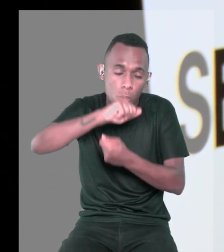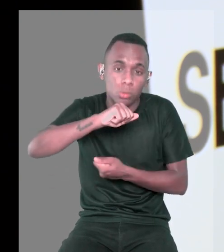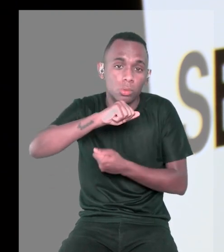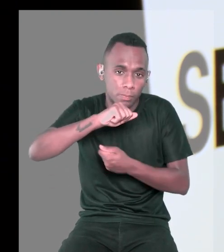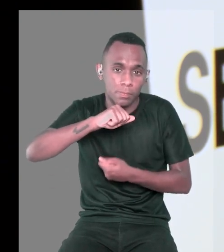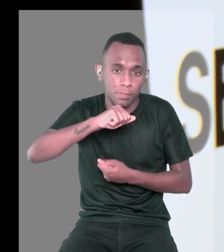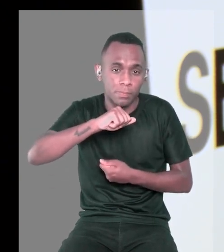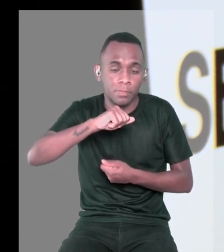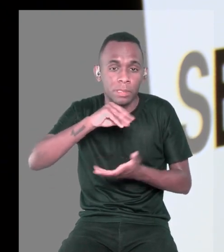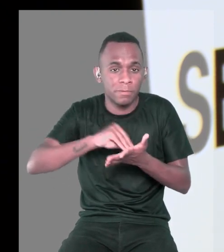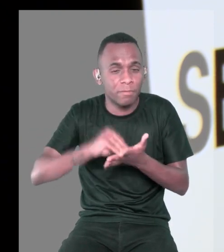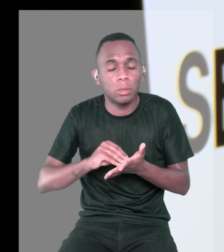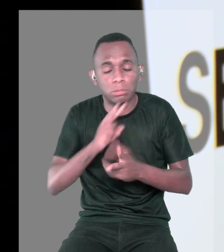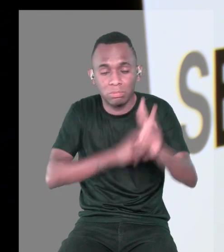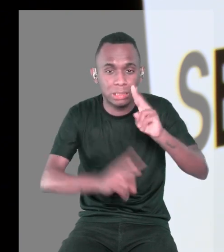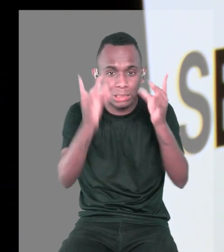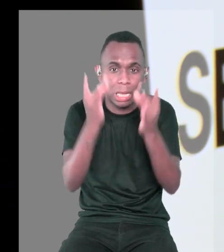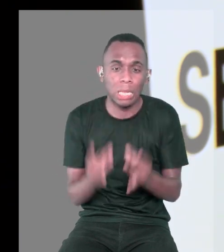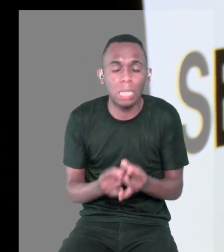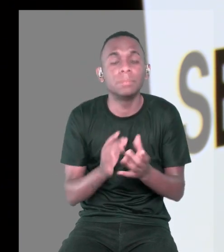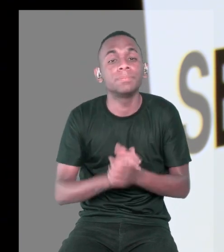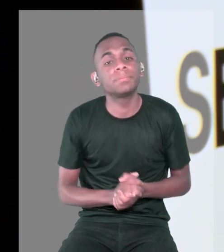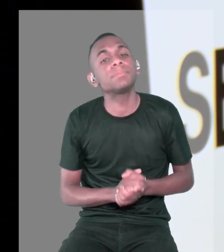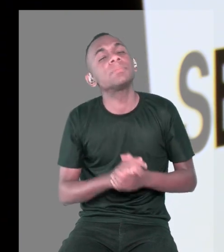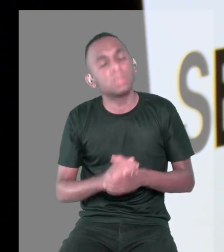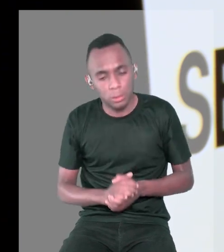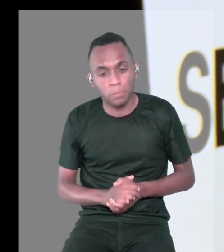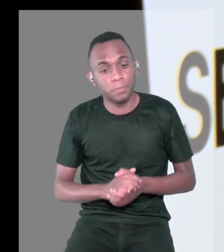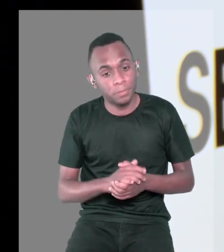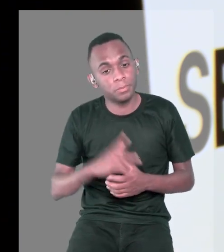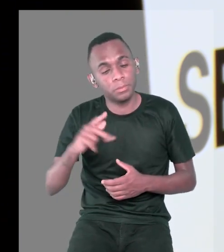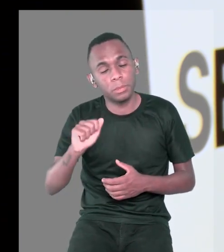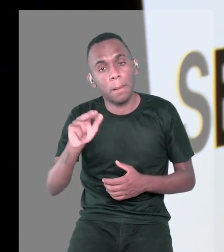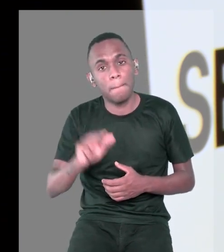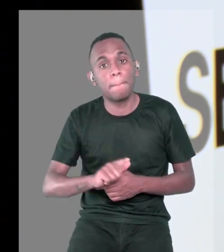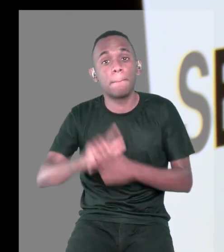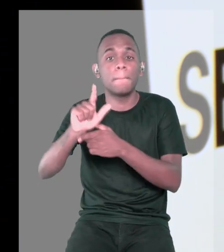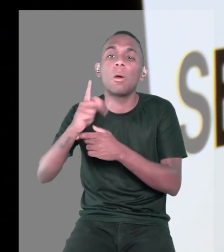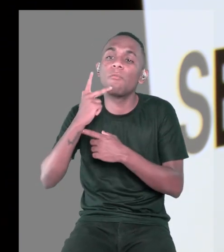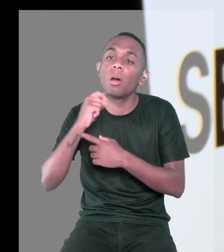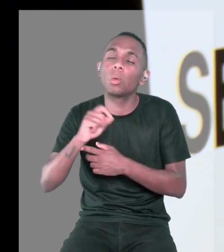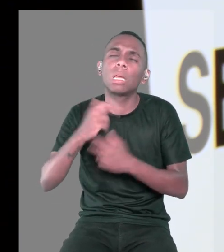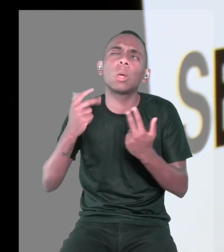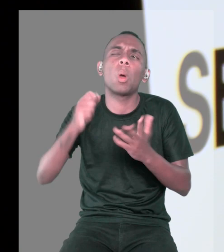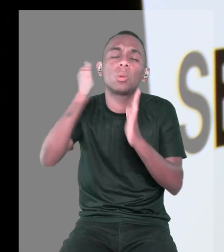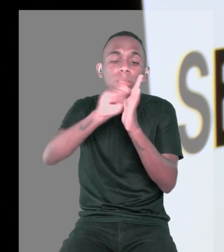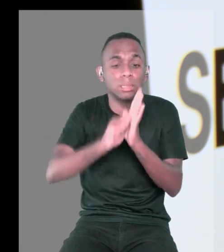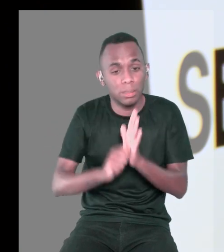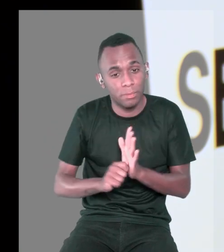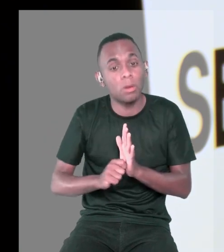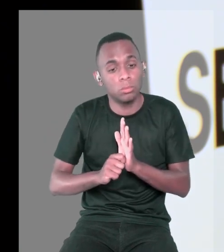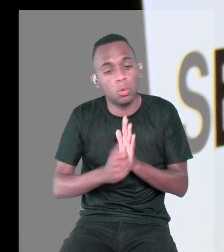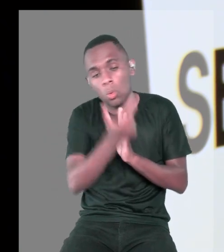o mundo, por sua vez, desprovido de erotismo, aí Paul Preciado talvez dissesse, como o famoso